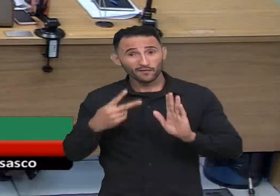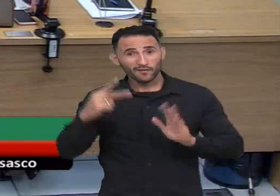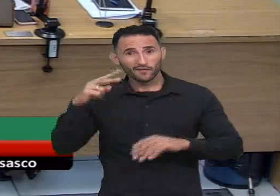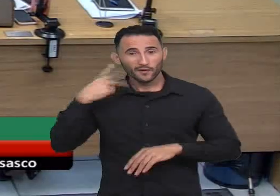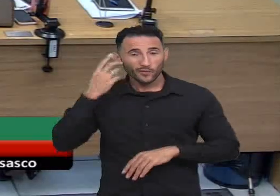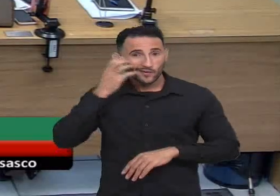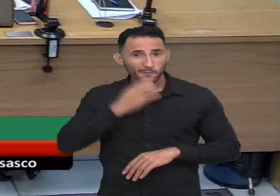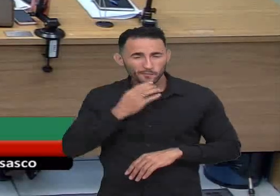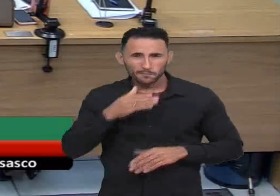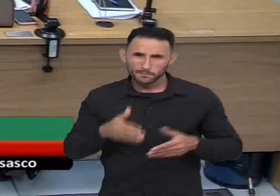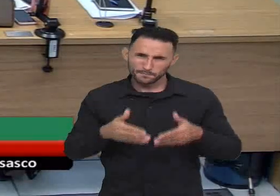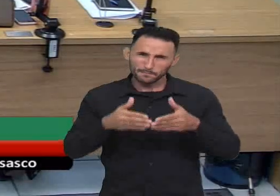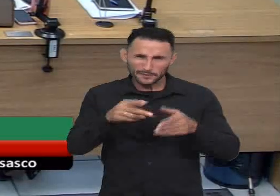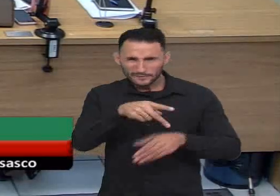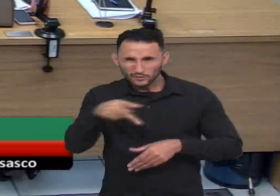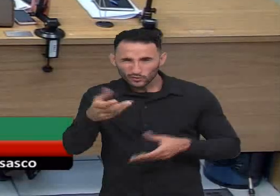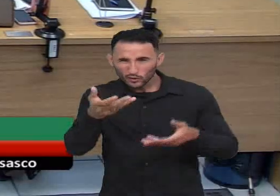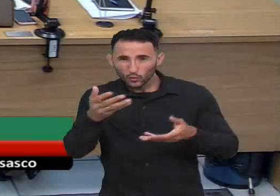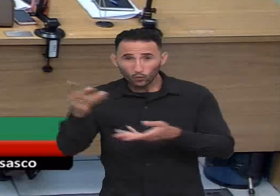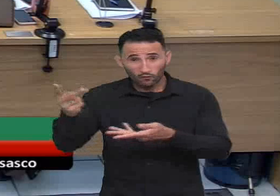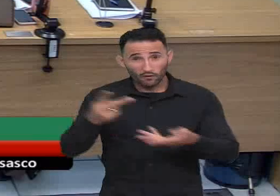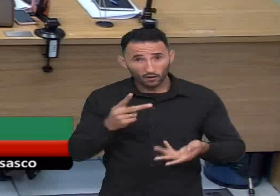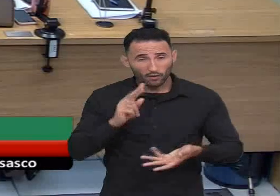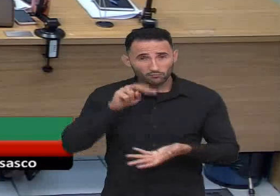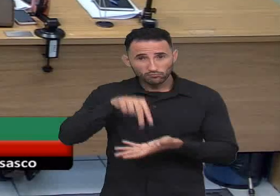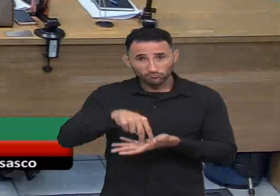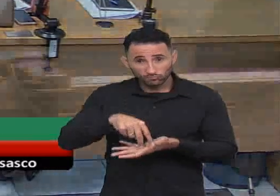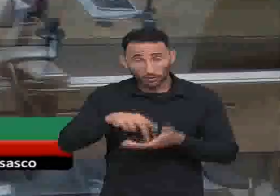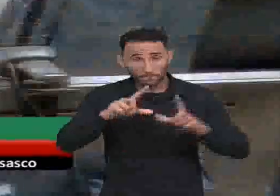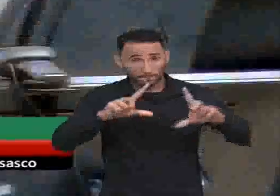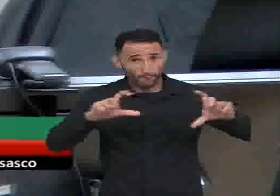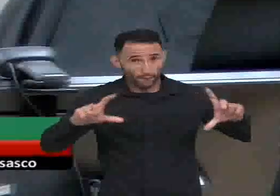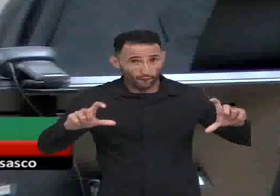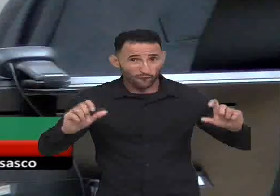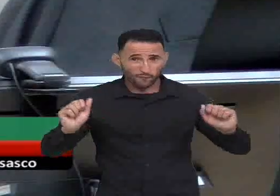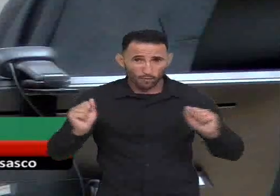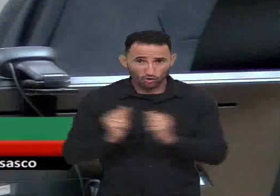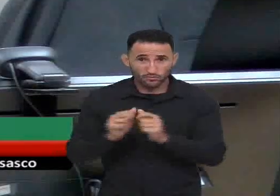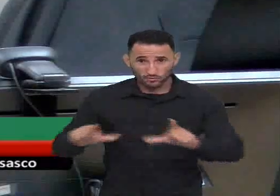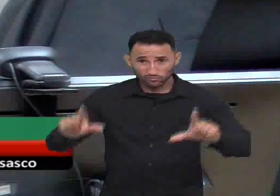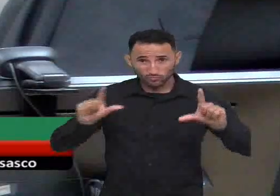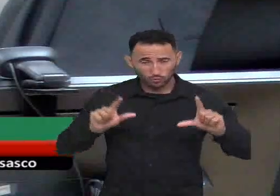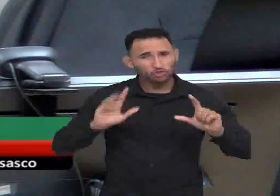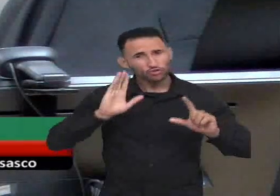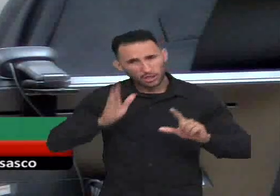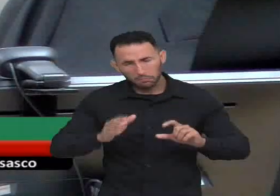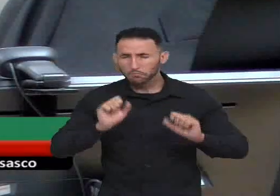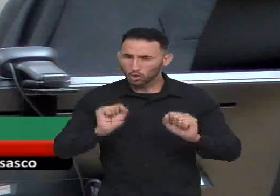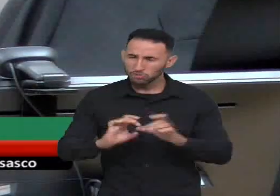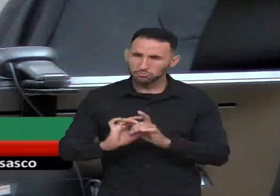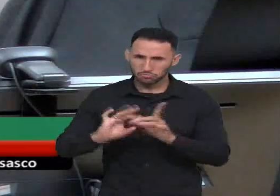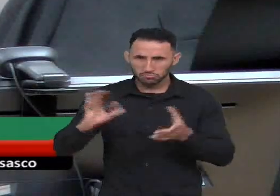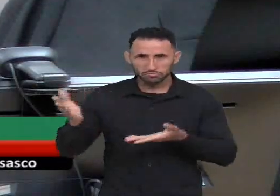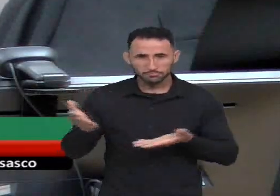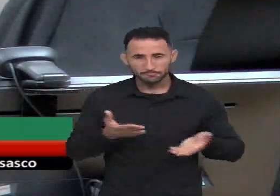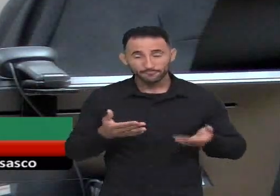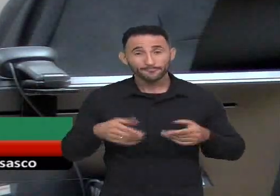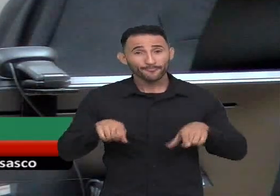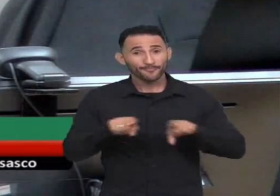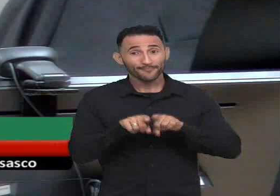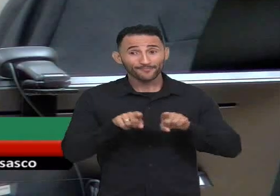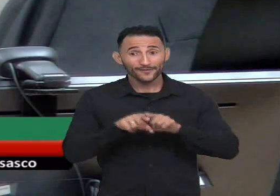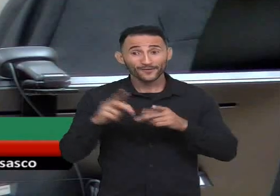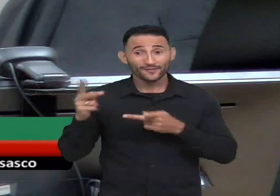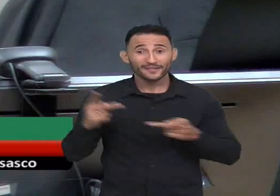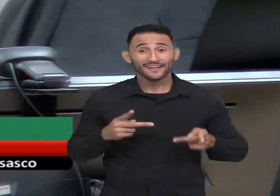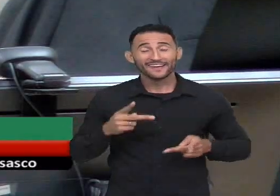Presidente, eu gostaria de convidar o Cal para tirar uma foto aqui e entregar para ele um diploma, fazendo favor. Já está convidado. Queria convidar aqui o